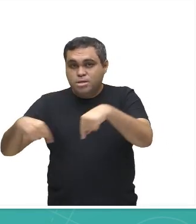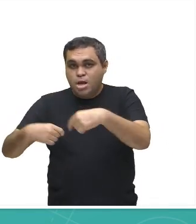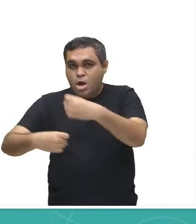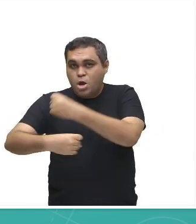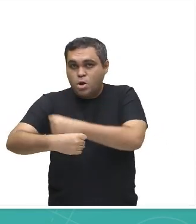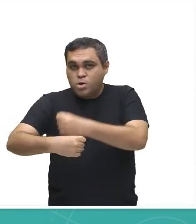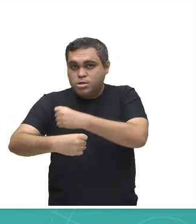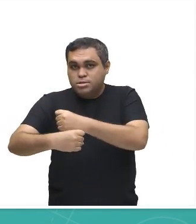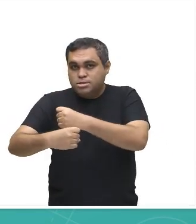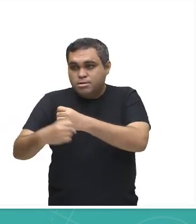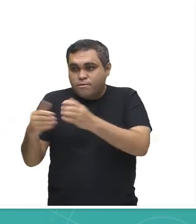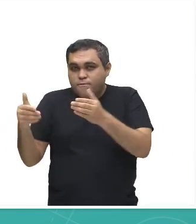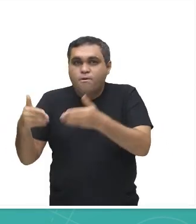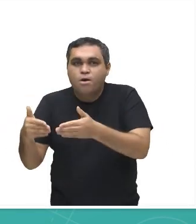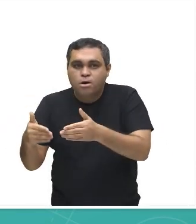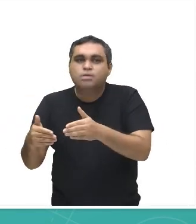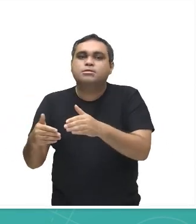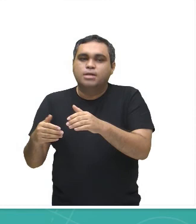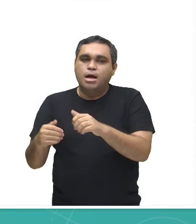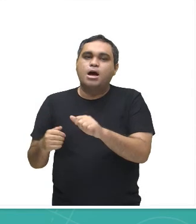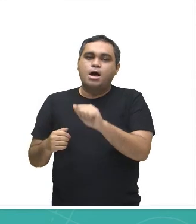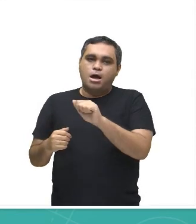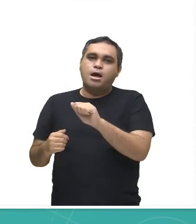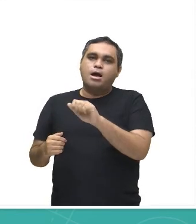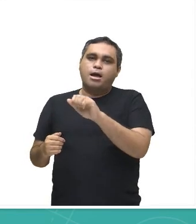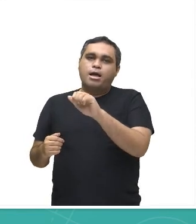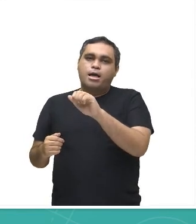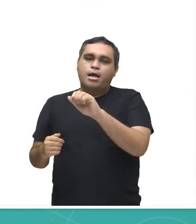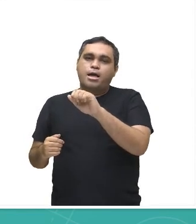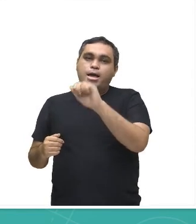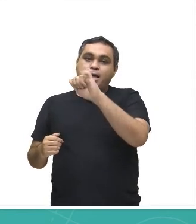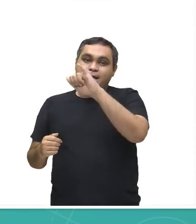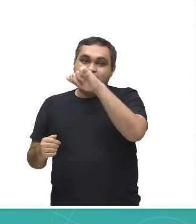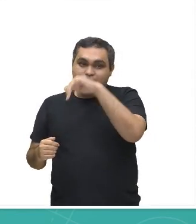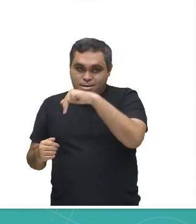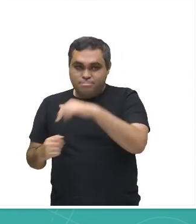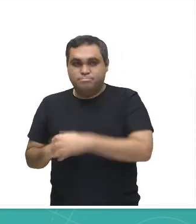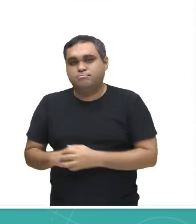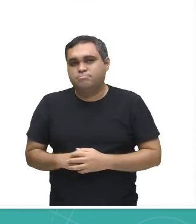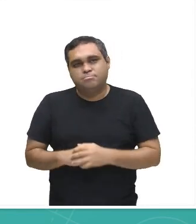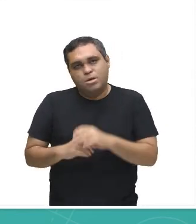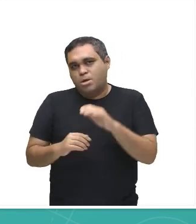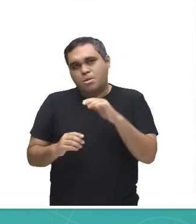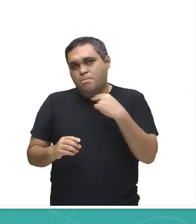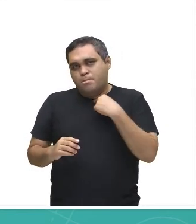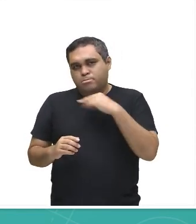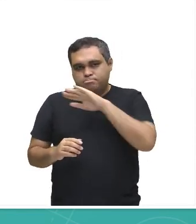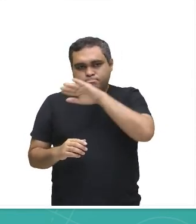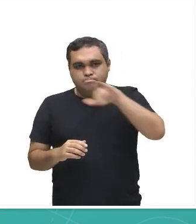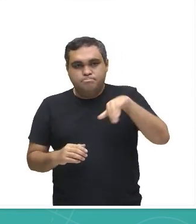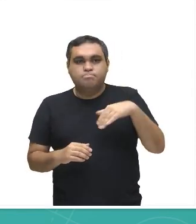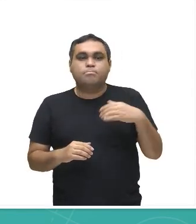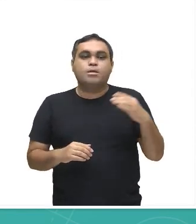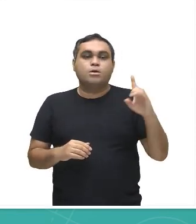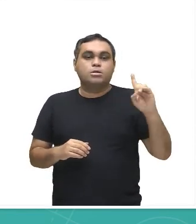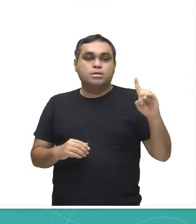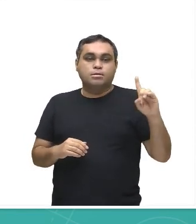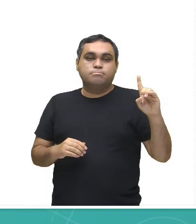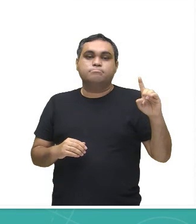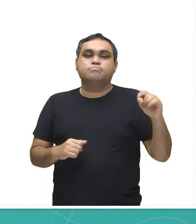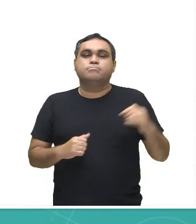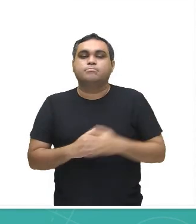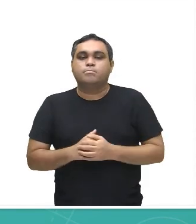cabe aqui, ok? Agora eu tenho the left side of Cross Avenue. Quando